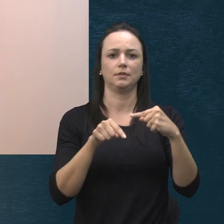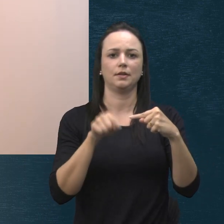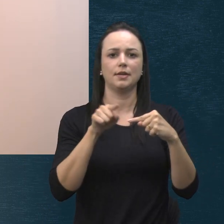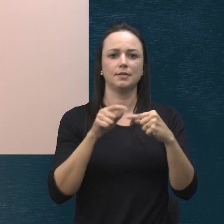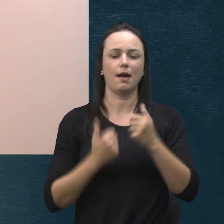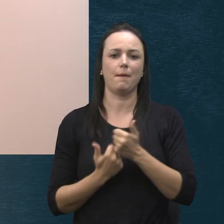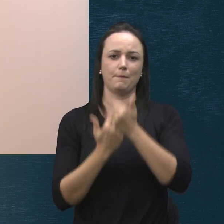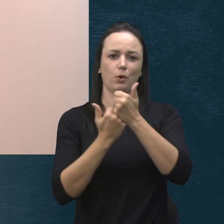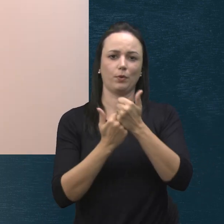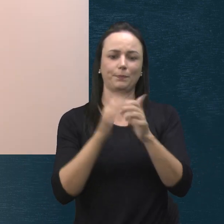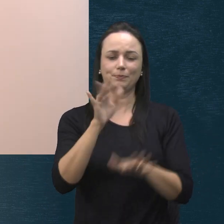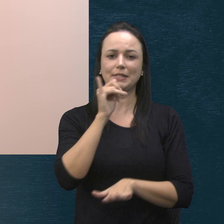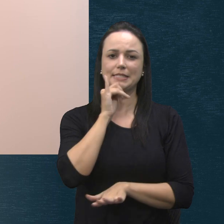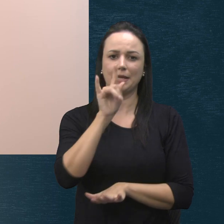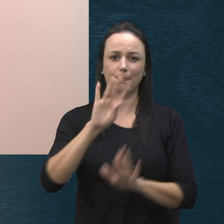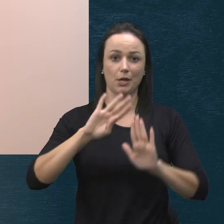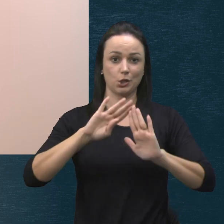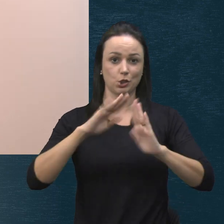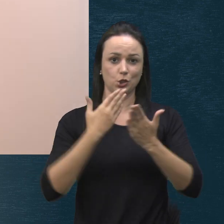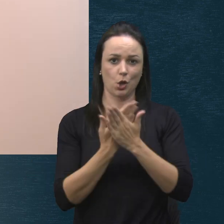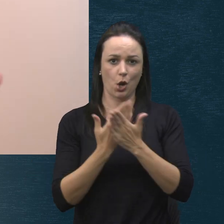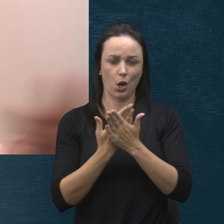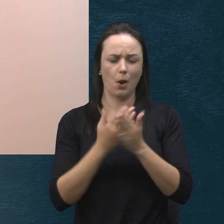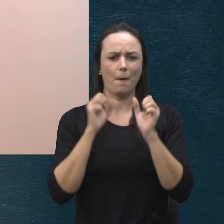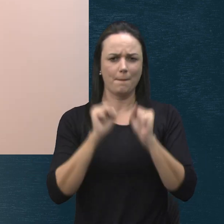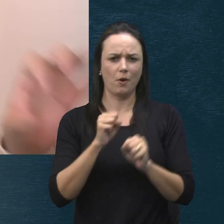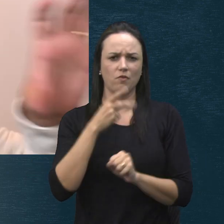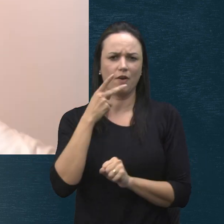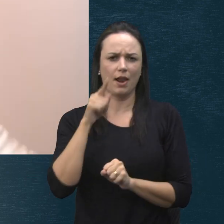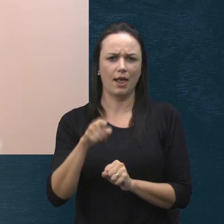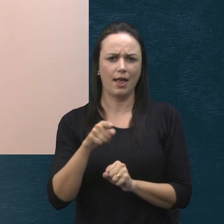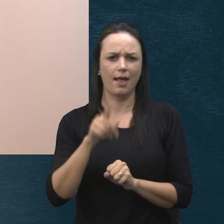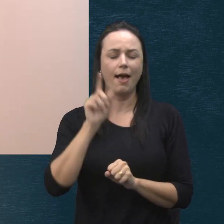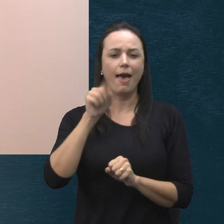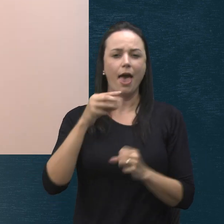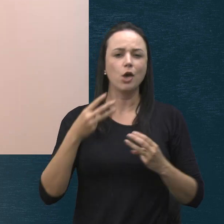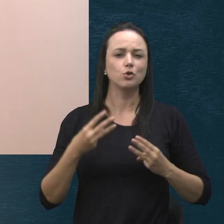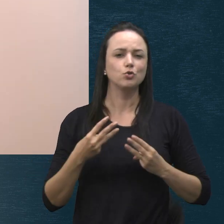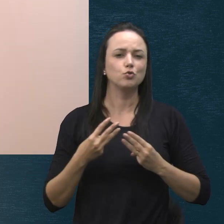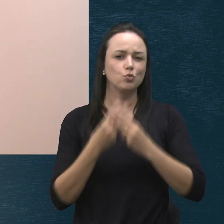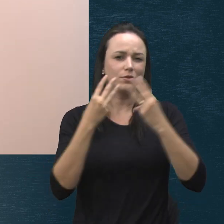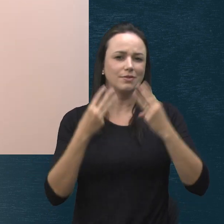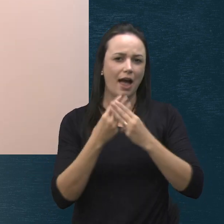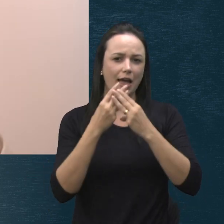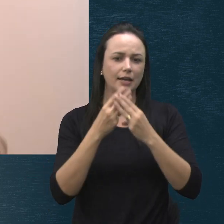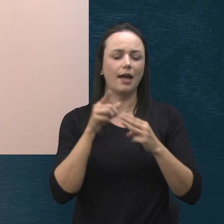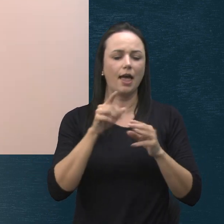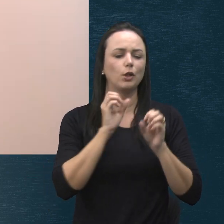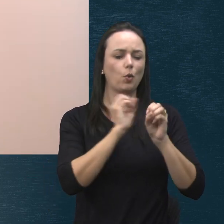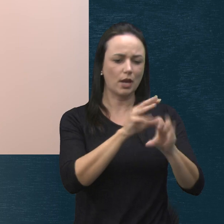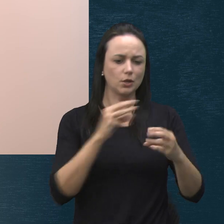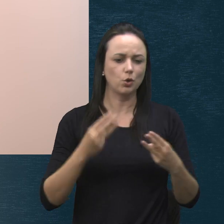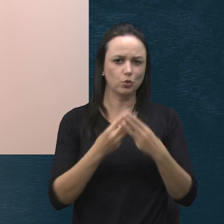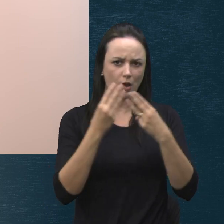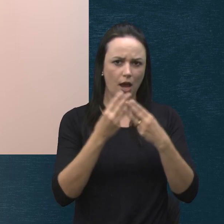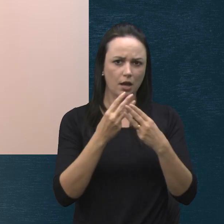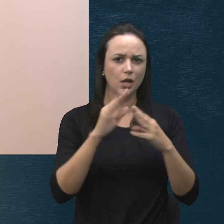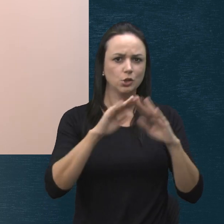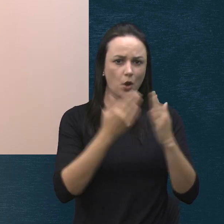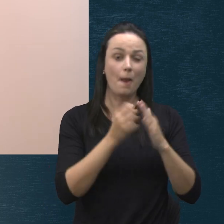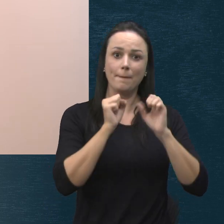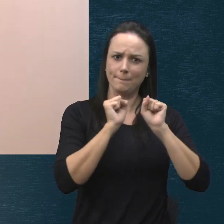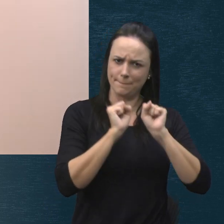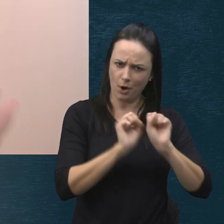tipo de apoio. Por exemplo, uma escola, ela pode dizer assim, não, essa escola aqui ela é judaica. Nós vamos oferecer aqui uma educação judaica. Ela pode fazer